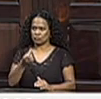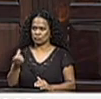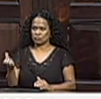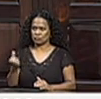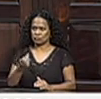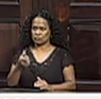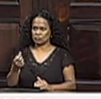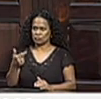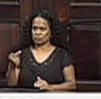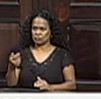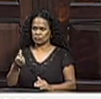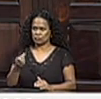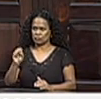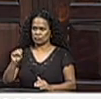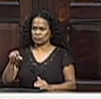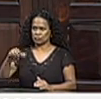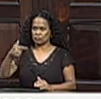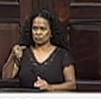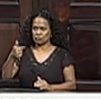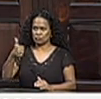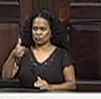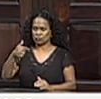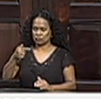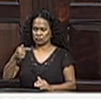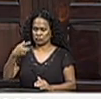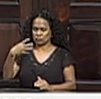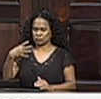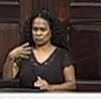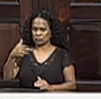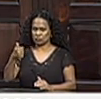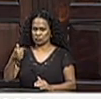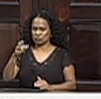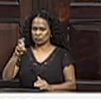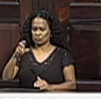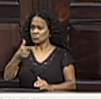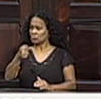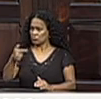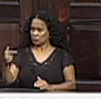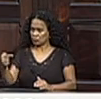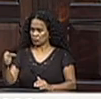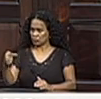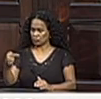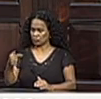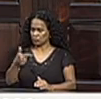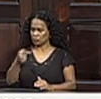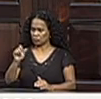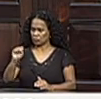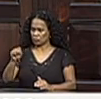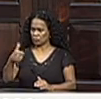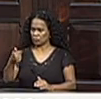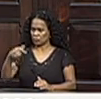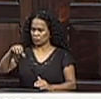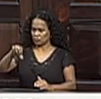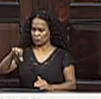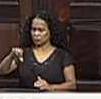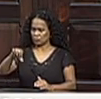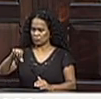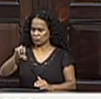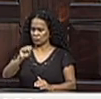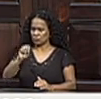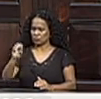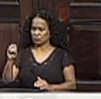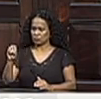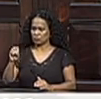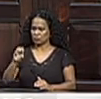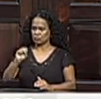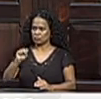66, 67, 68, 71, 74, 77, 78, 79,